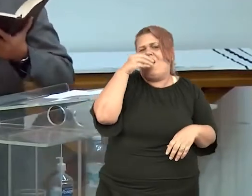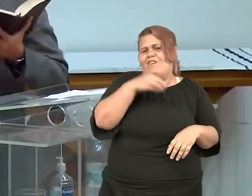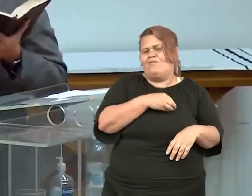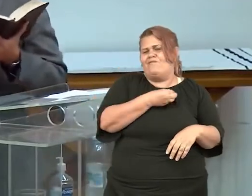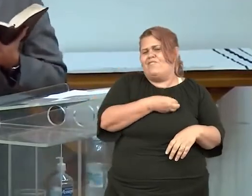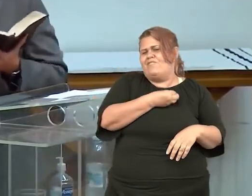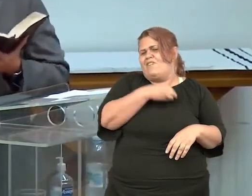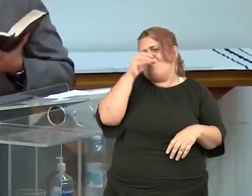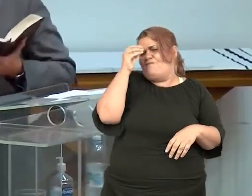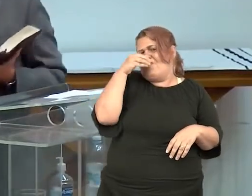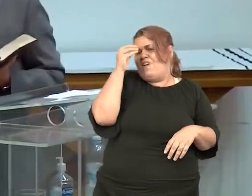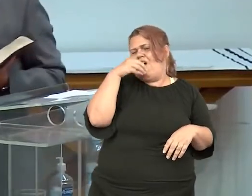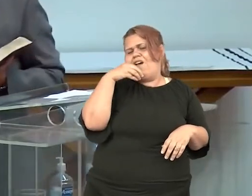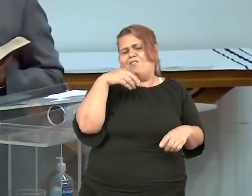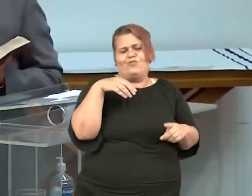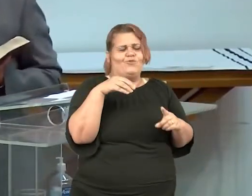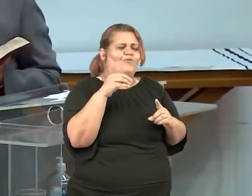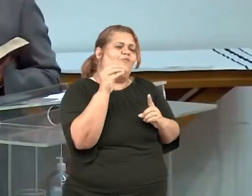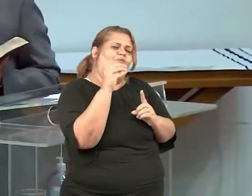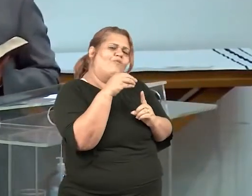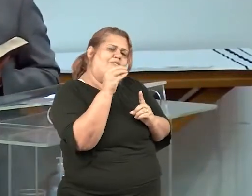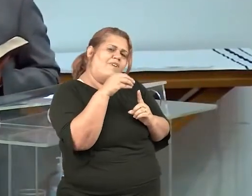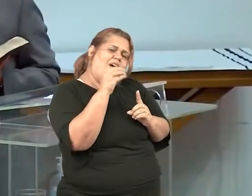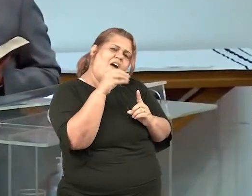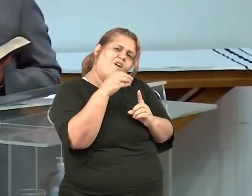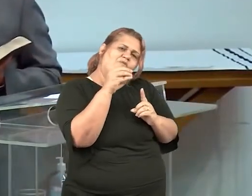a vulnerabilidade da vida.